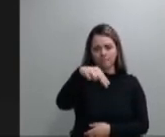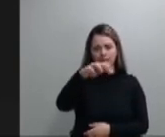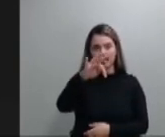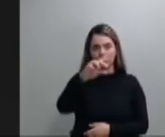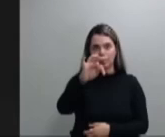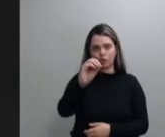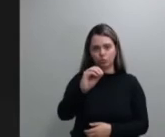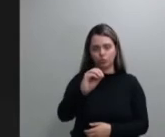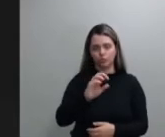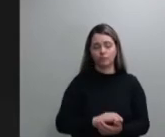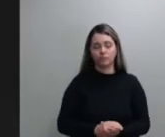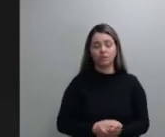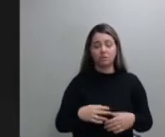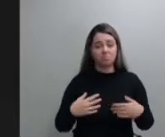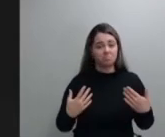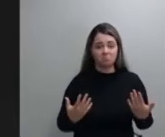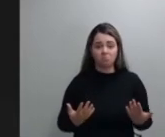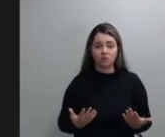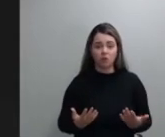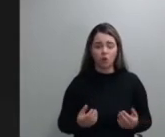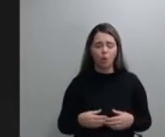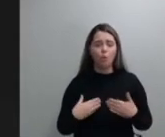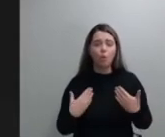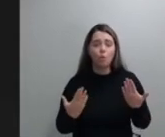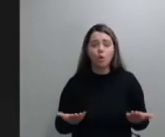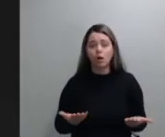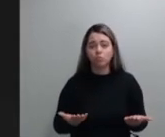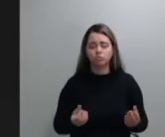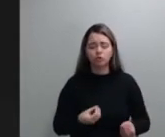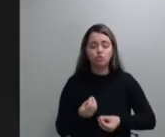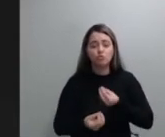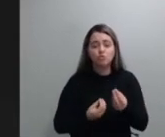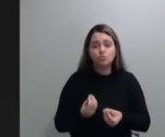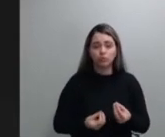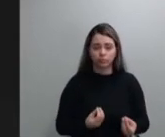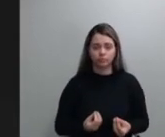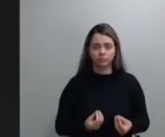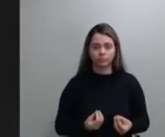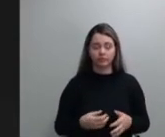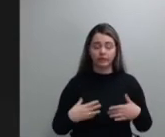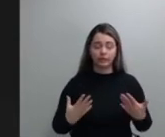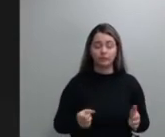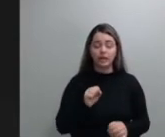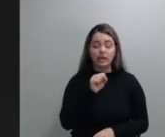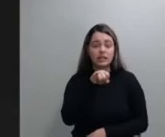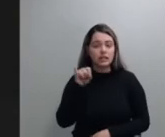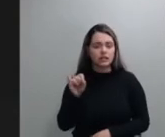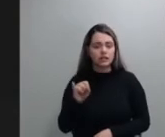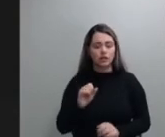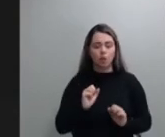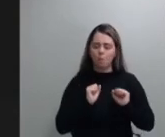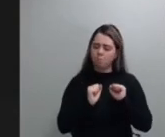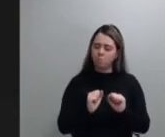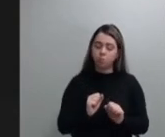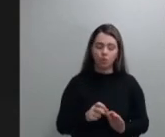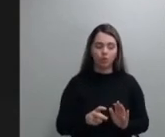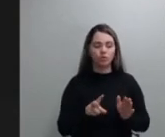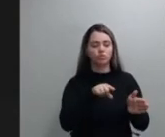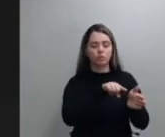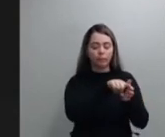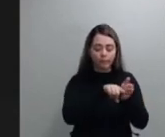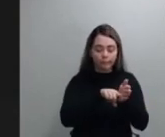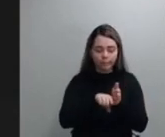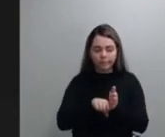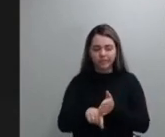tribunal não apreciou se pudermos apreciar agora voltar agora eu diria que a base de cálculo do